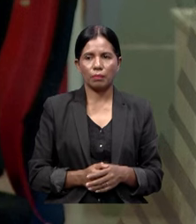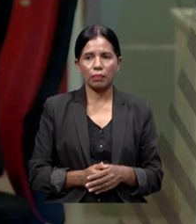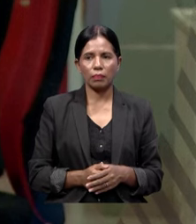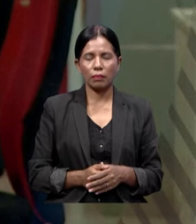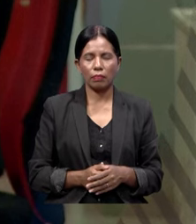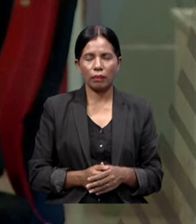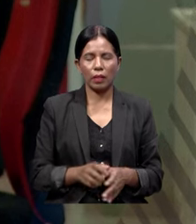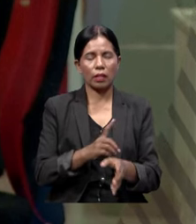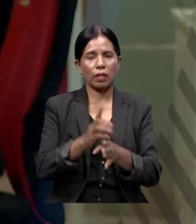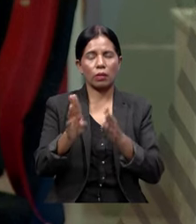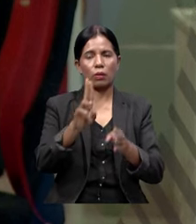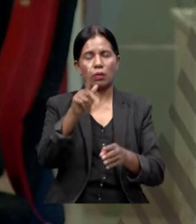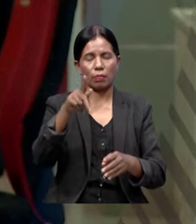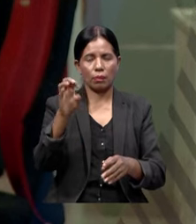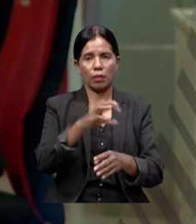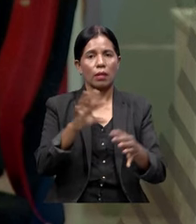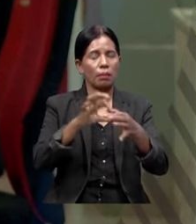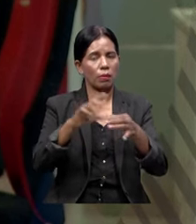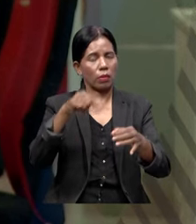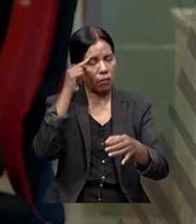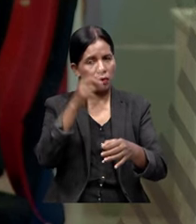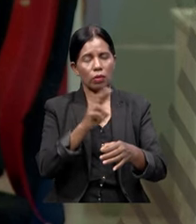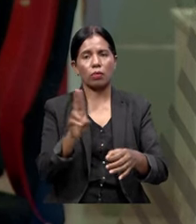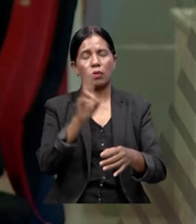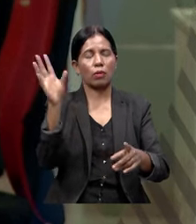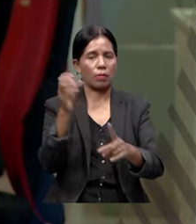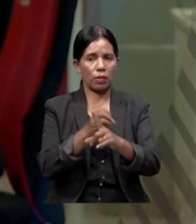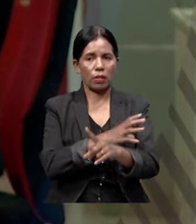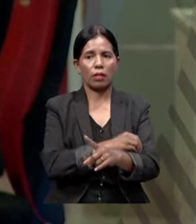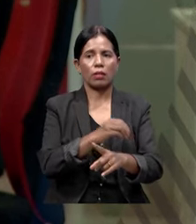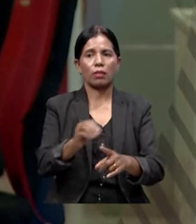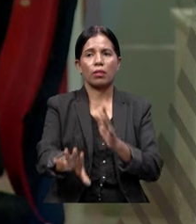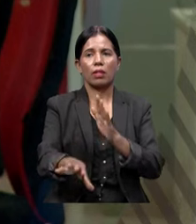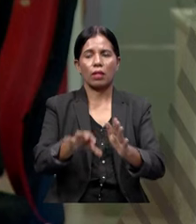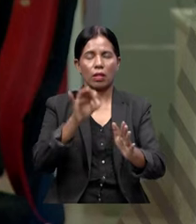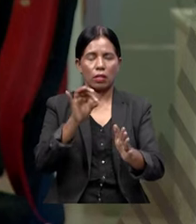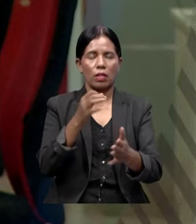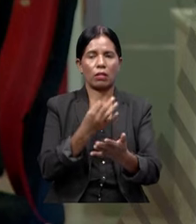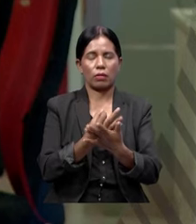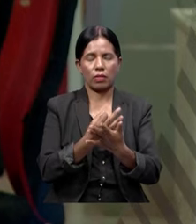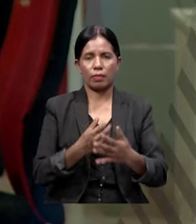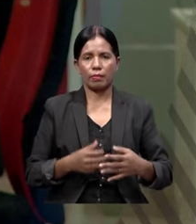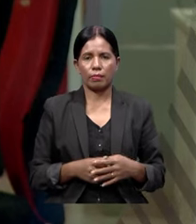Reitor UNPAZ konsidera, membru Governu balun aproveita deit oportunidade hodi hetan previlejiu.